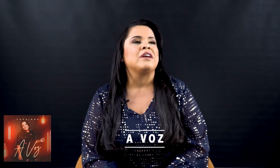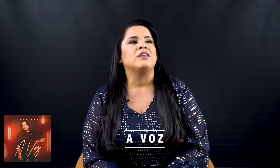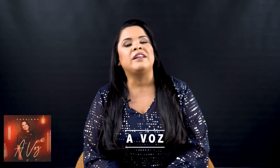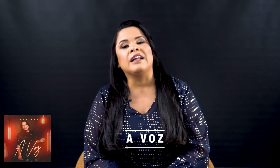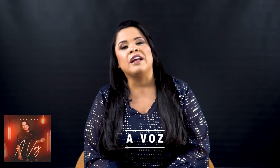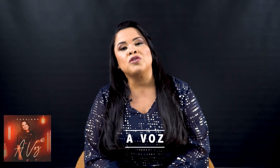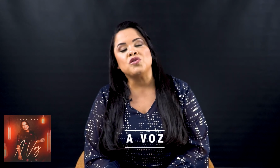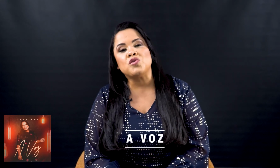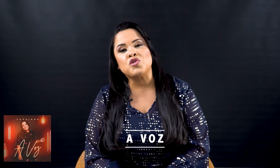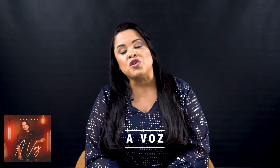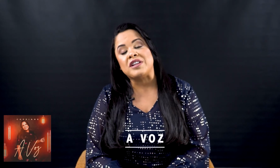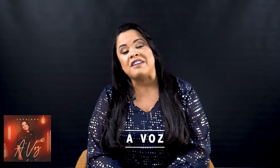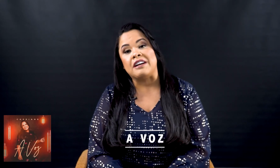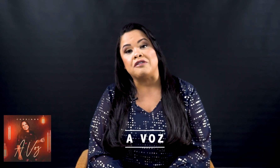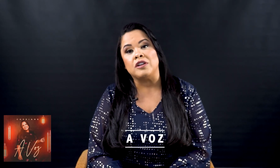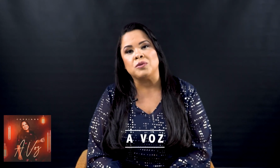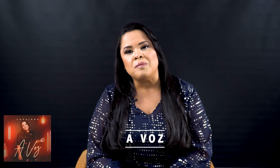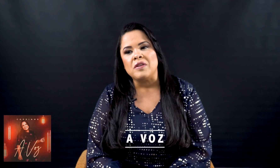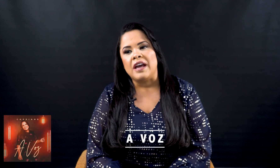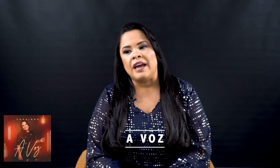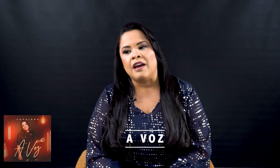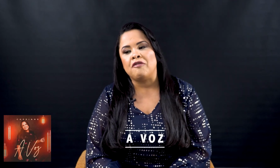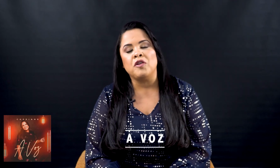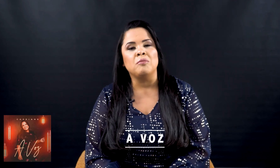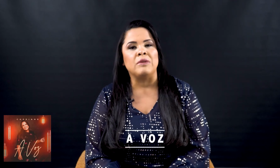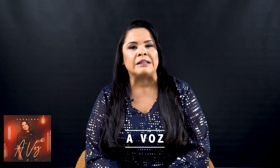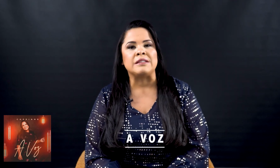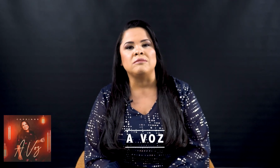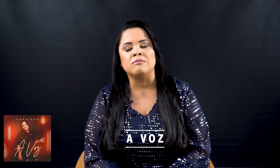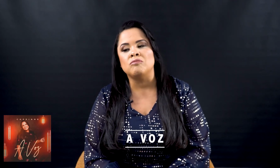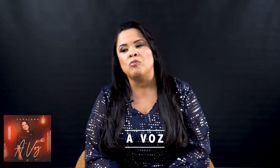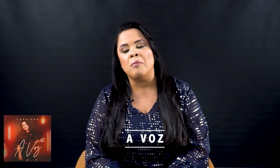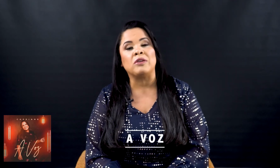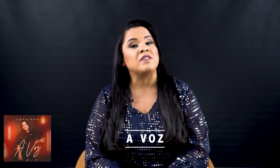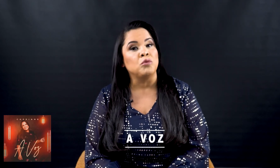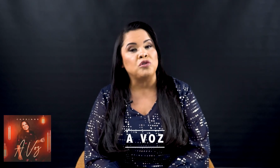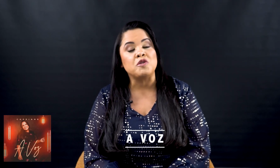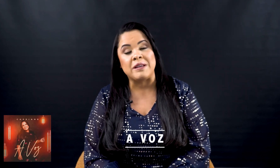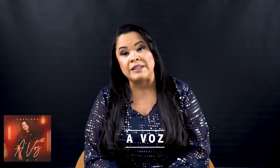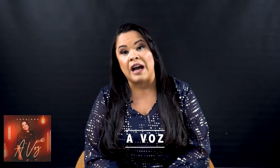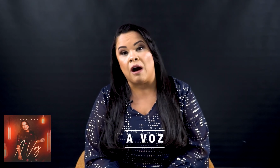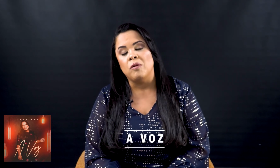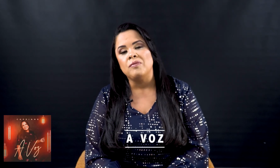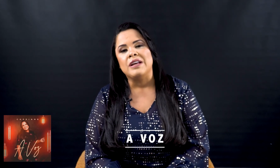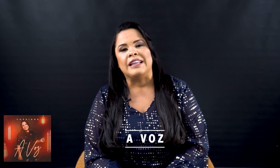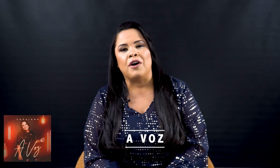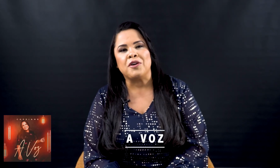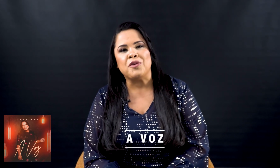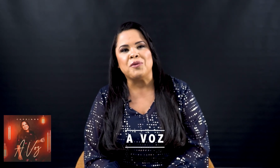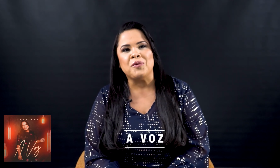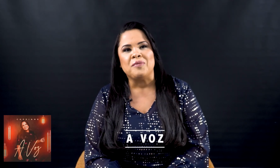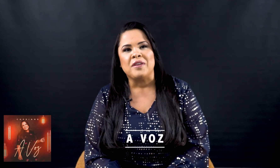poderosa. Dentro do estúdio, quando eu estava gravando, foi assim, um momento assim, muito especial. Na hora quando